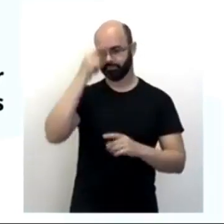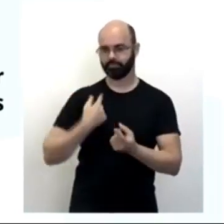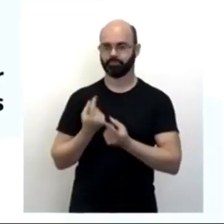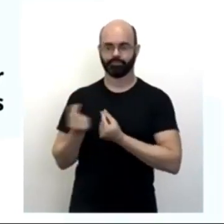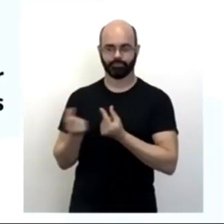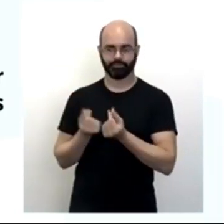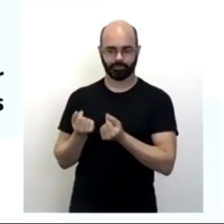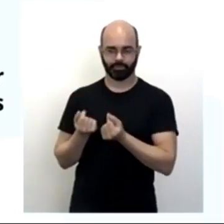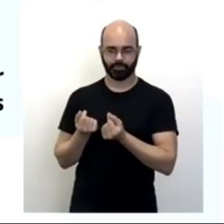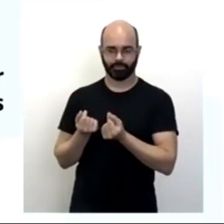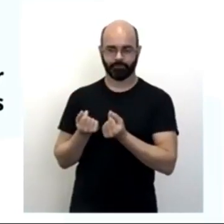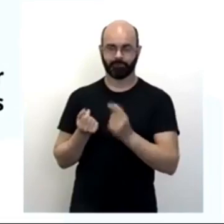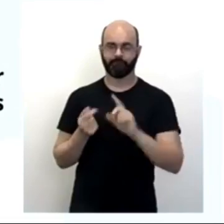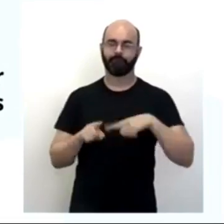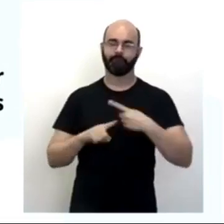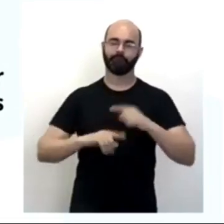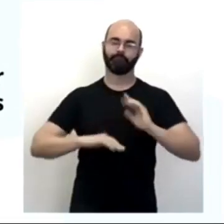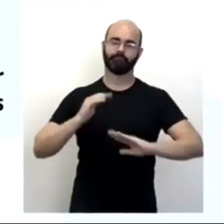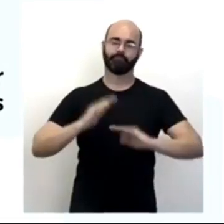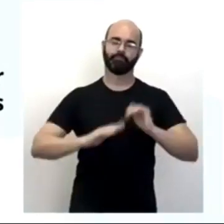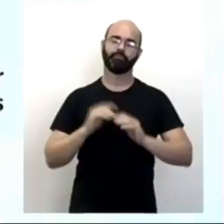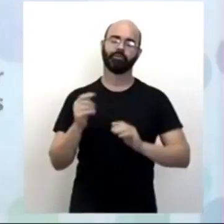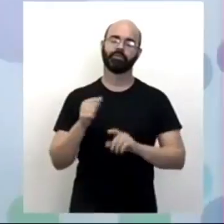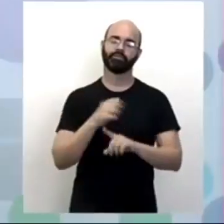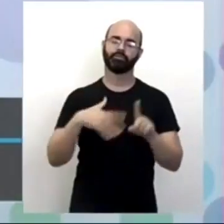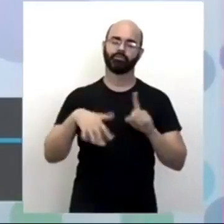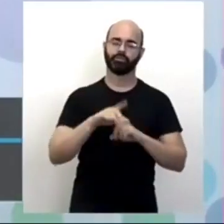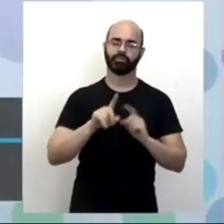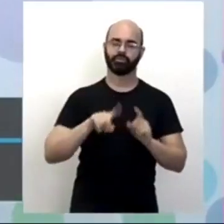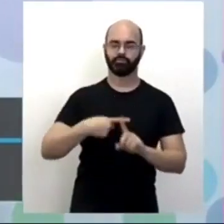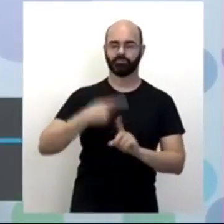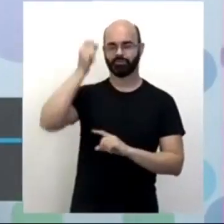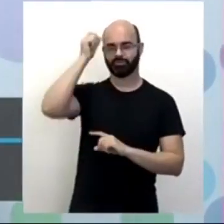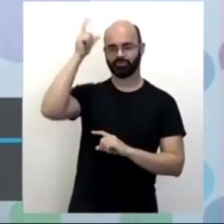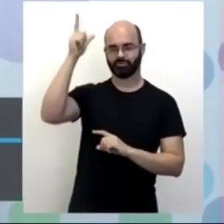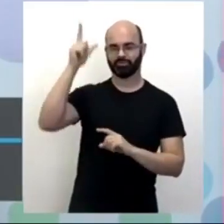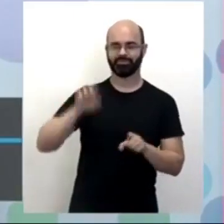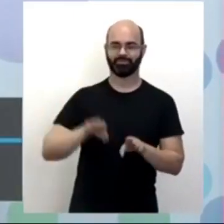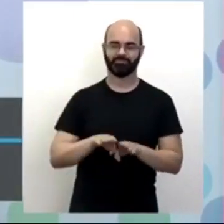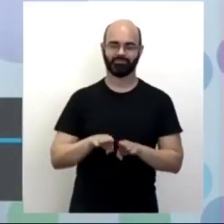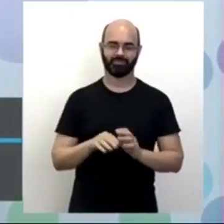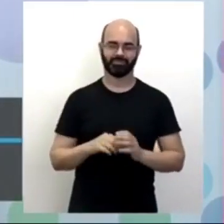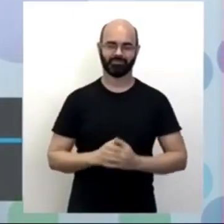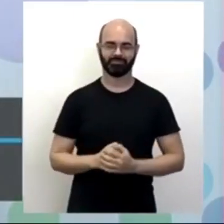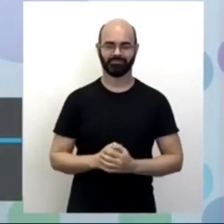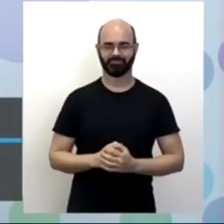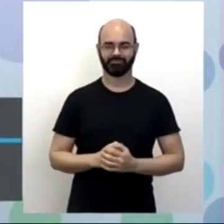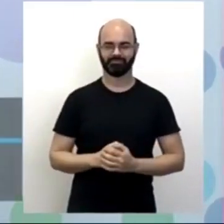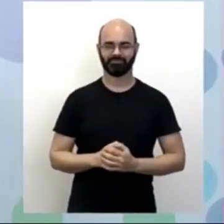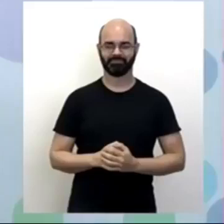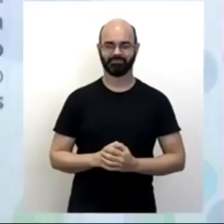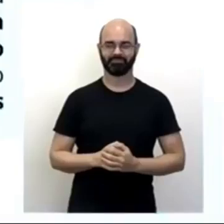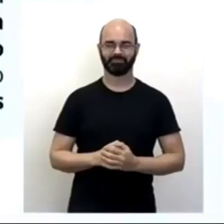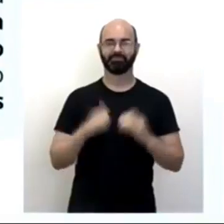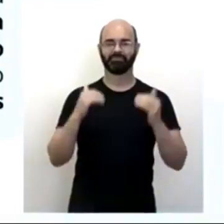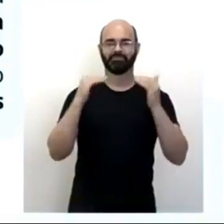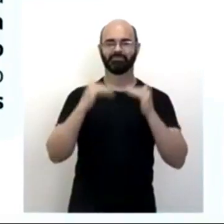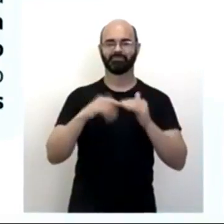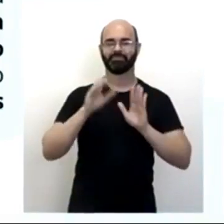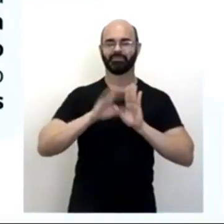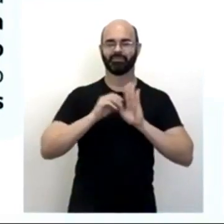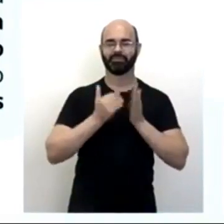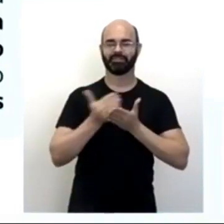as práticas sociais e culturais. Vamos dar aquela mudadinha no LED. Vamos lá então começar a trabalhar os